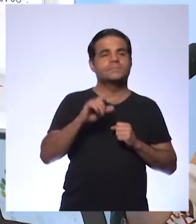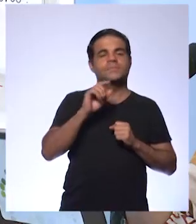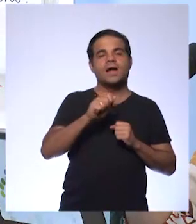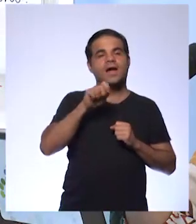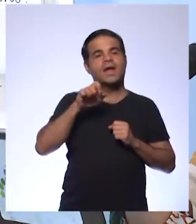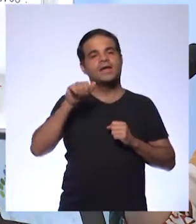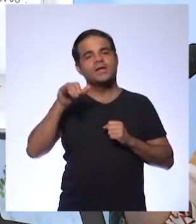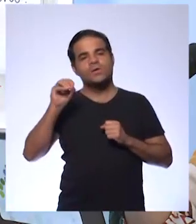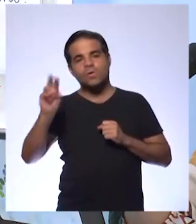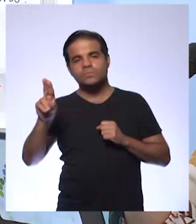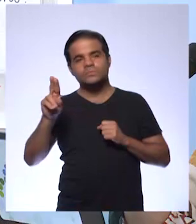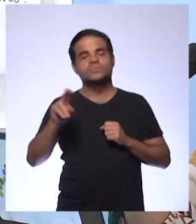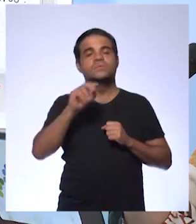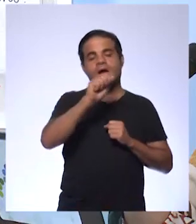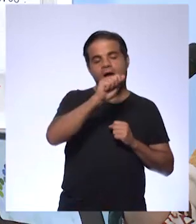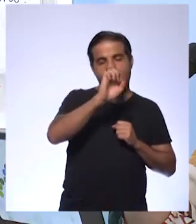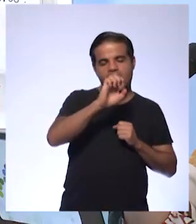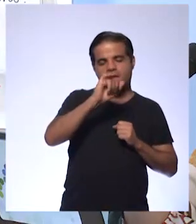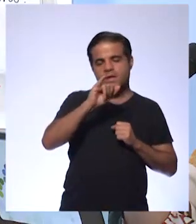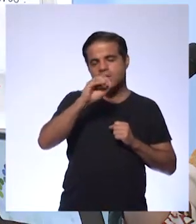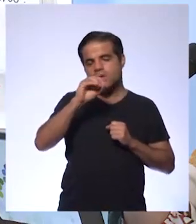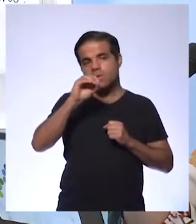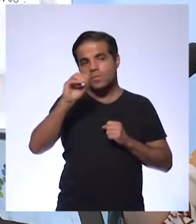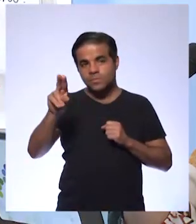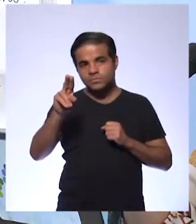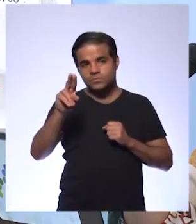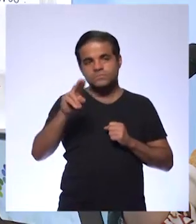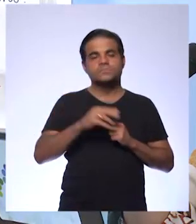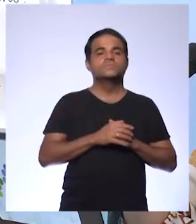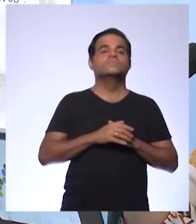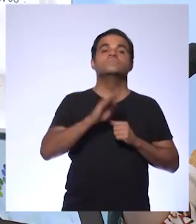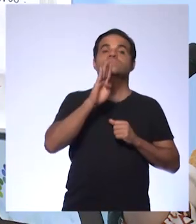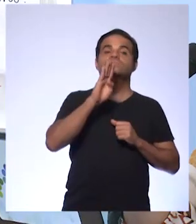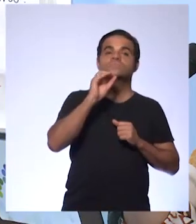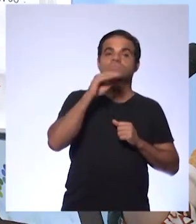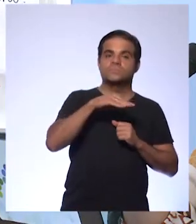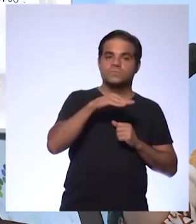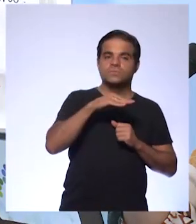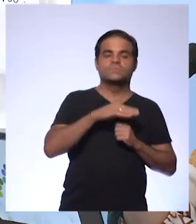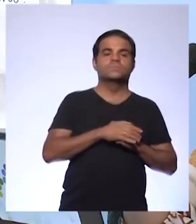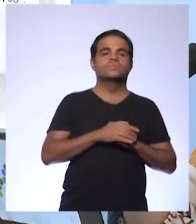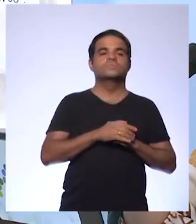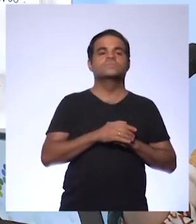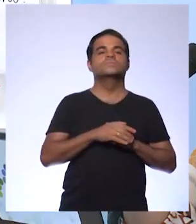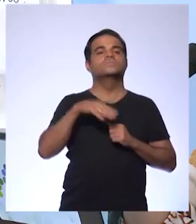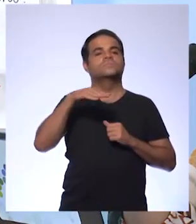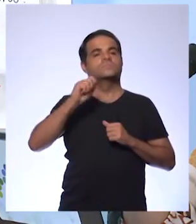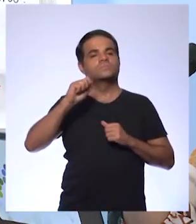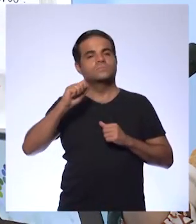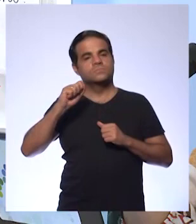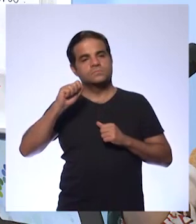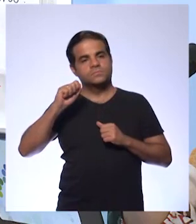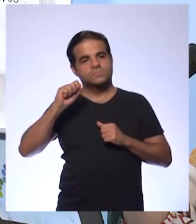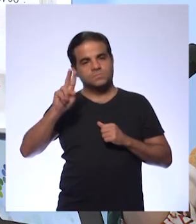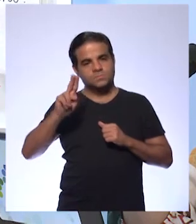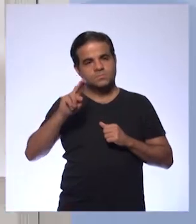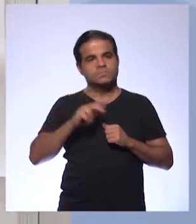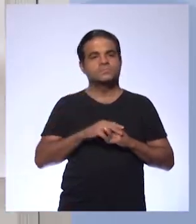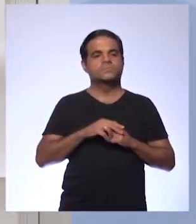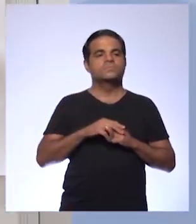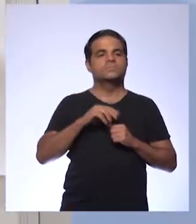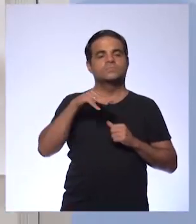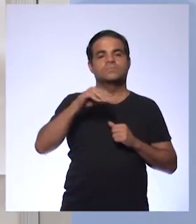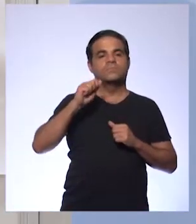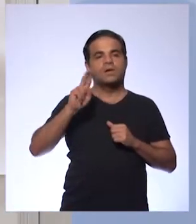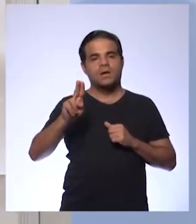E, I, O, U. A, E, I, O, U. Bom e mal com U. A, E, I,